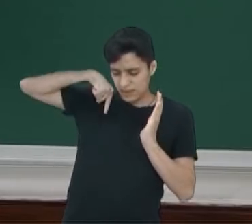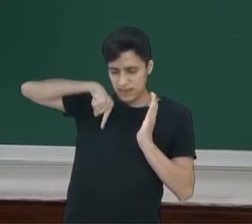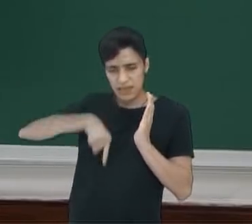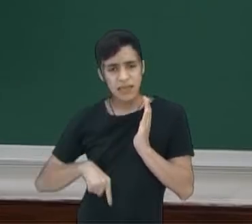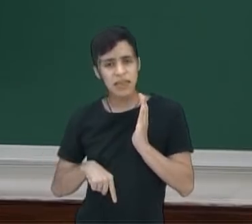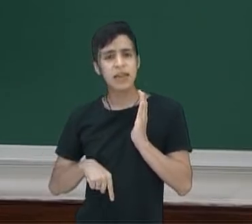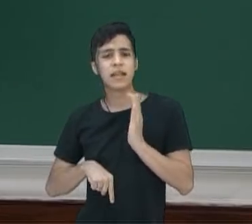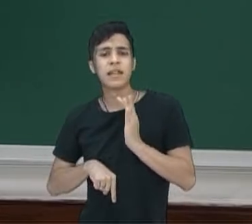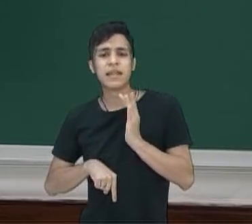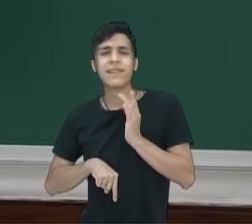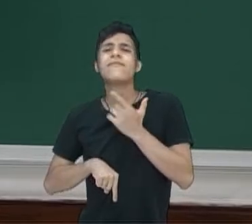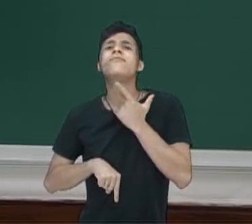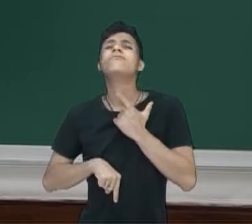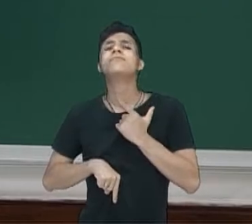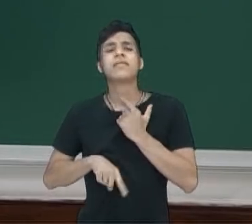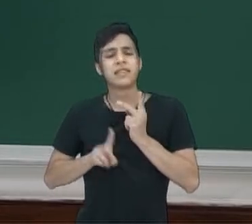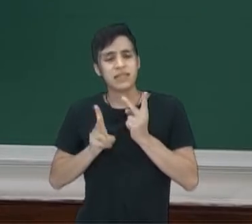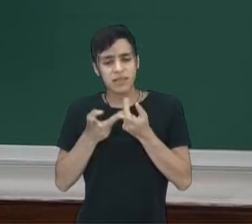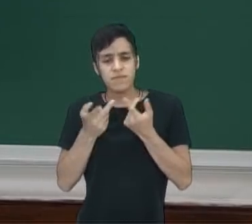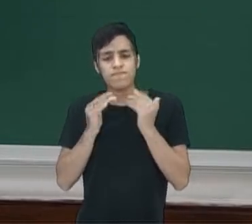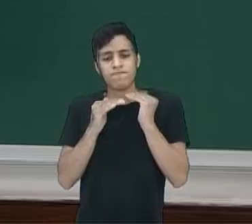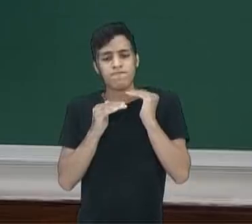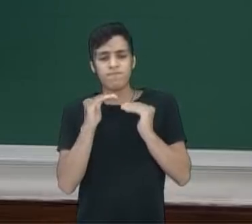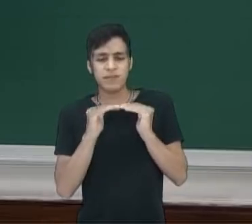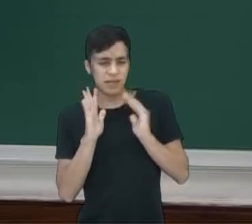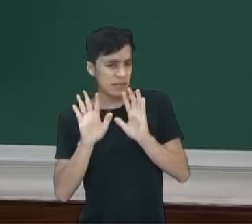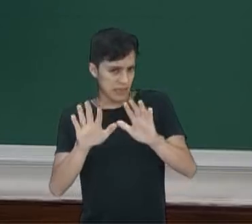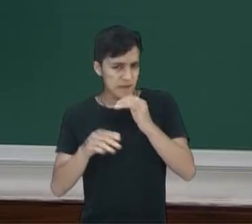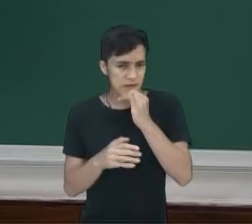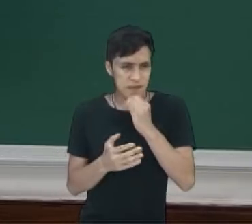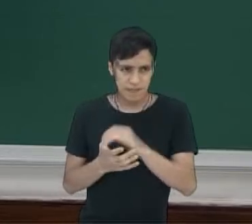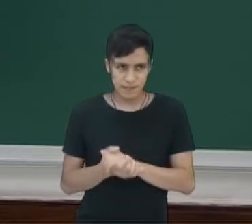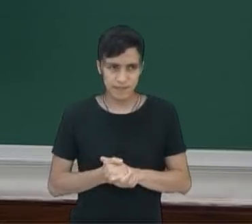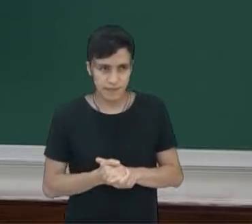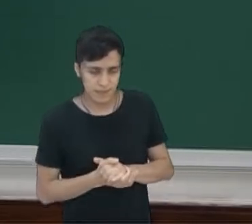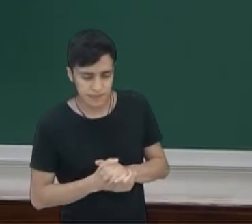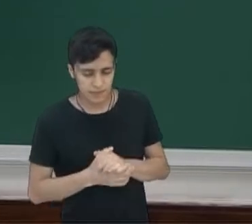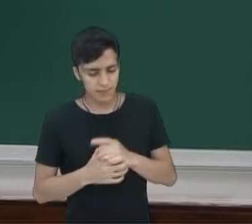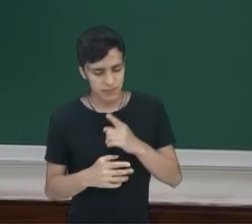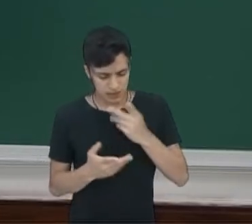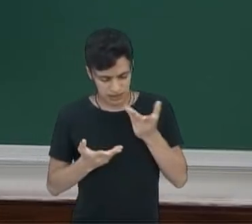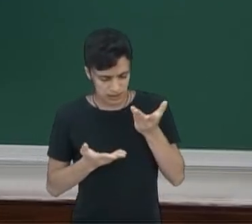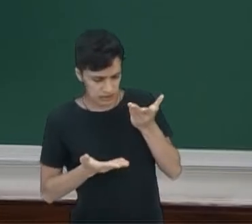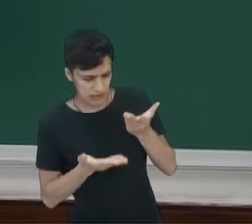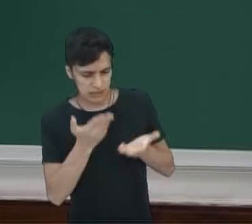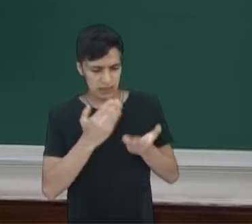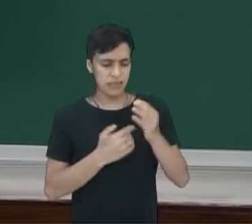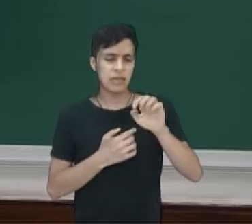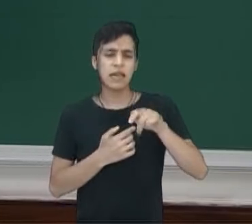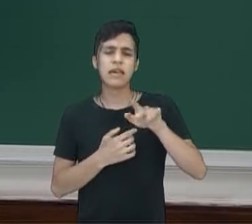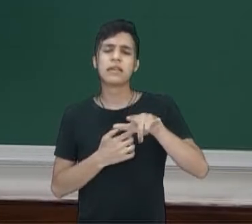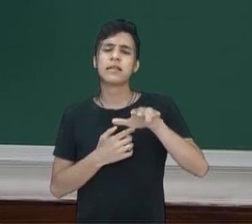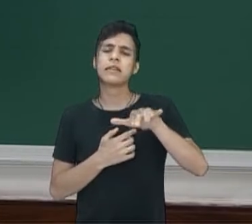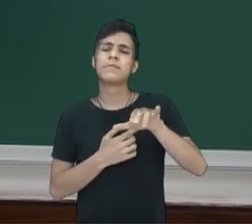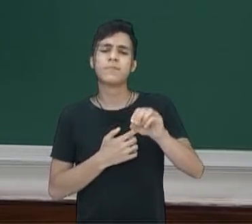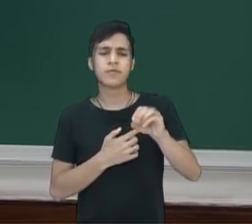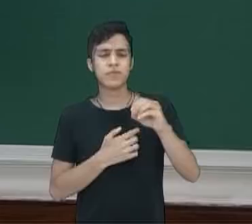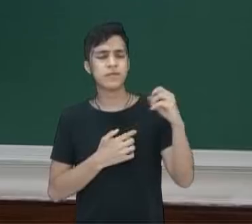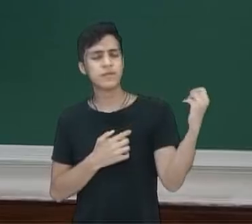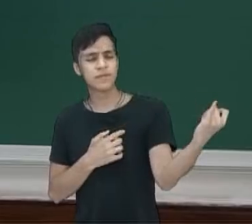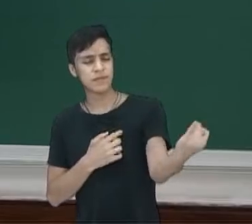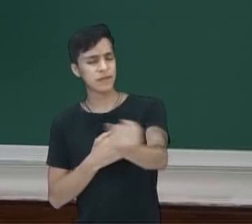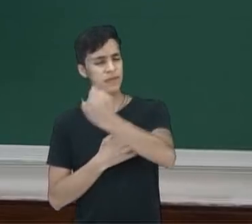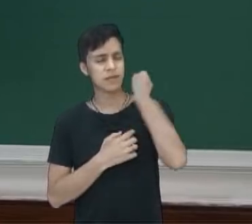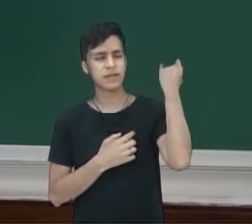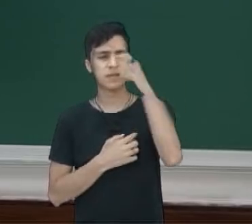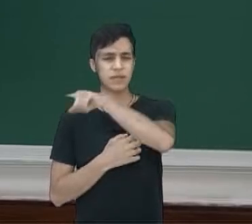corpo busca, tá? Então, olha só, esse equilíbrio, né, ele é tão importante. Então, pensa um